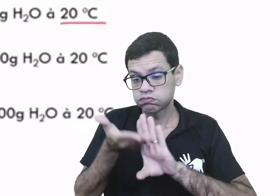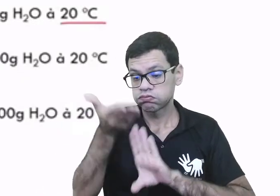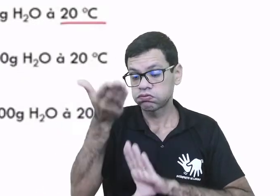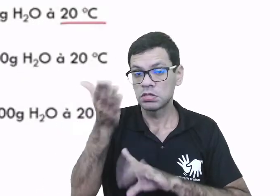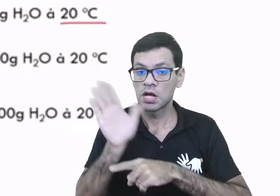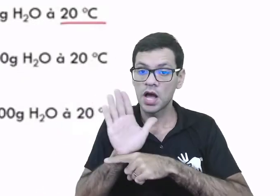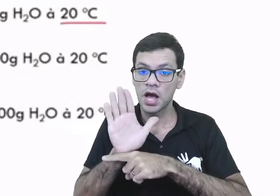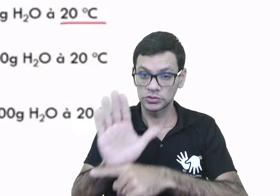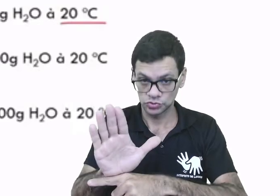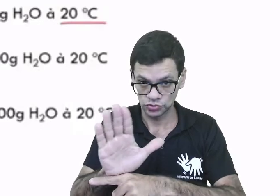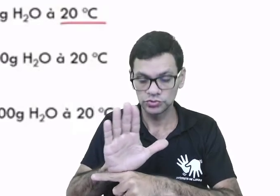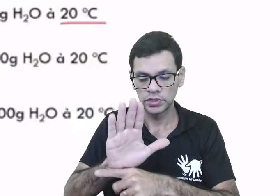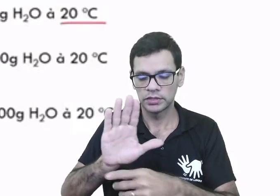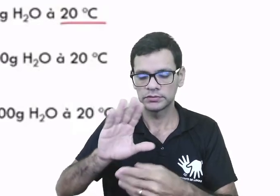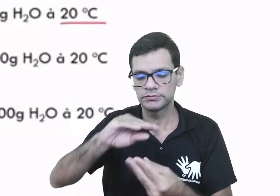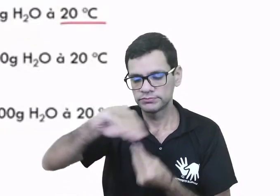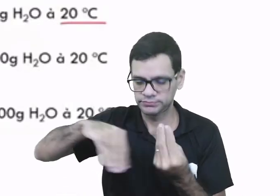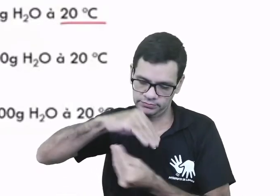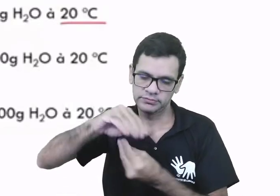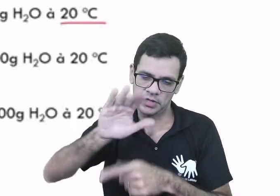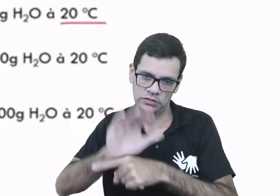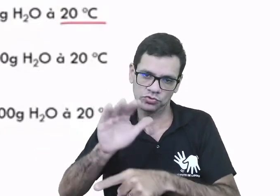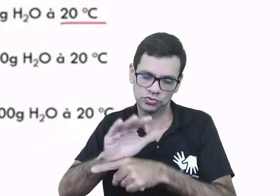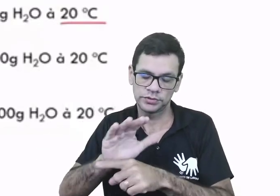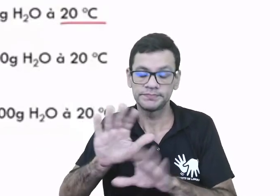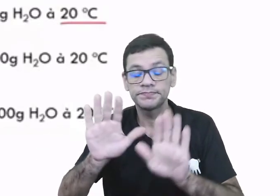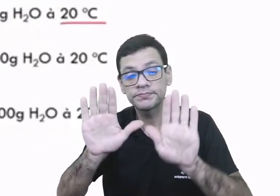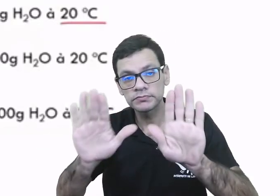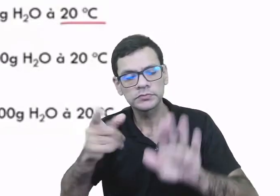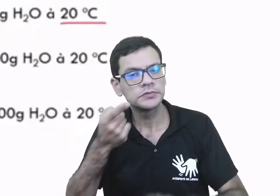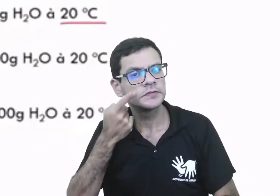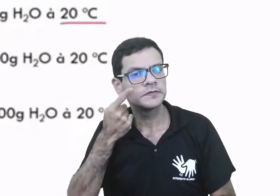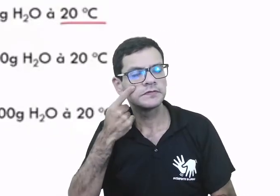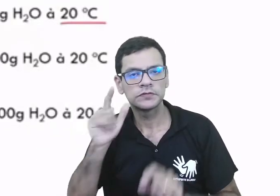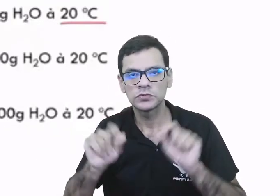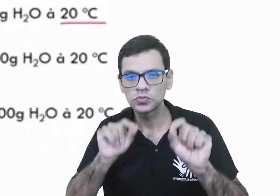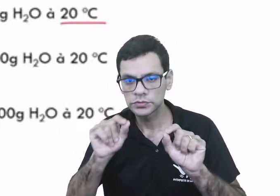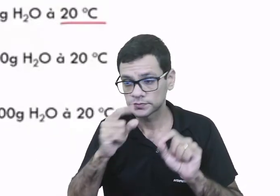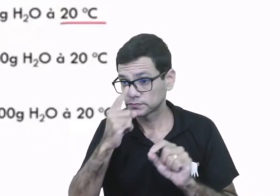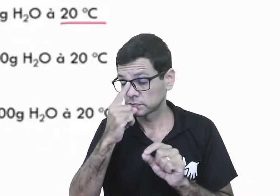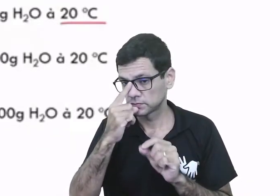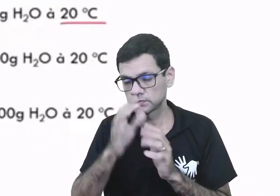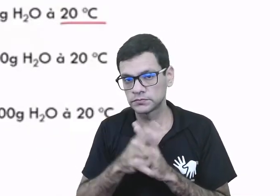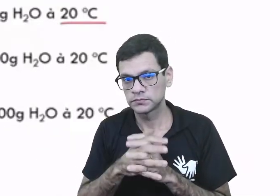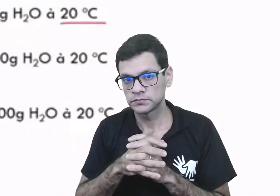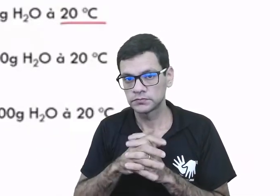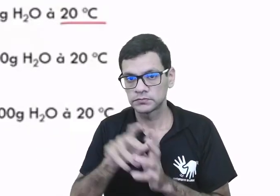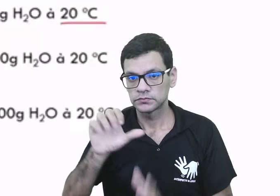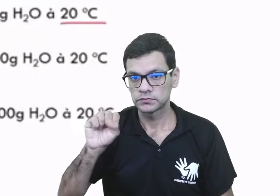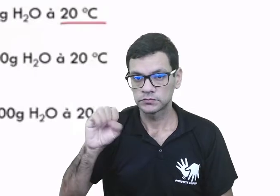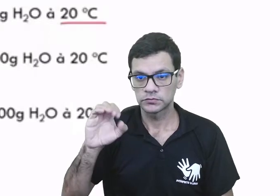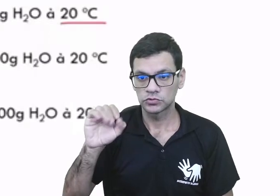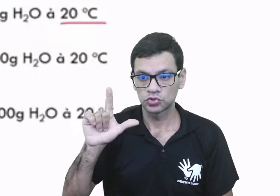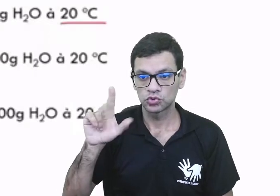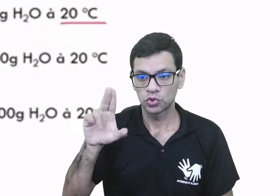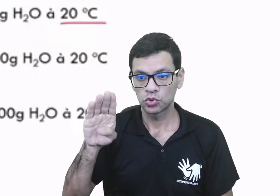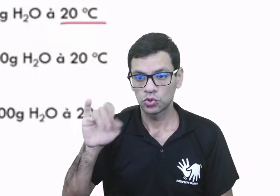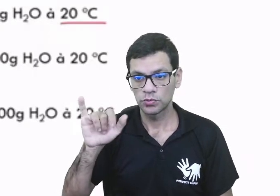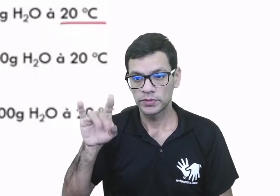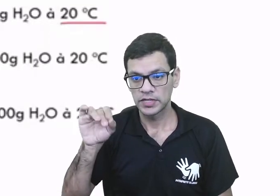solubilização. Então, você vai ver que eles, né, solubilizam uma colher,